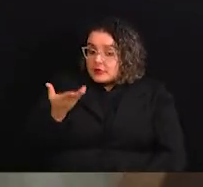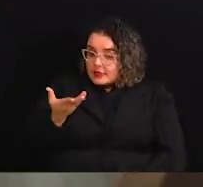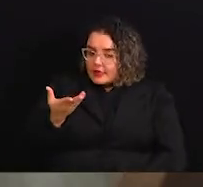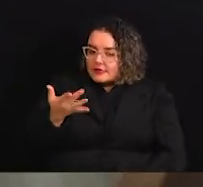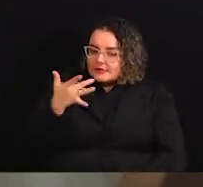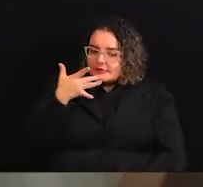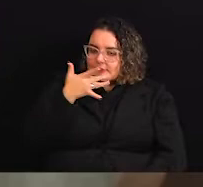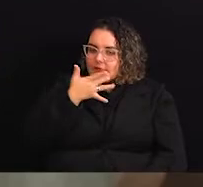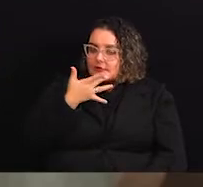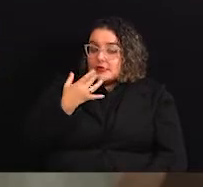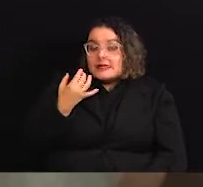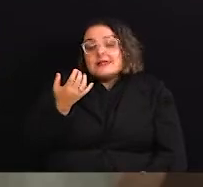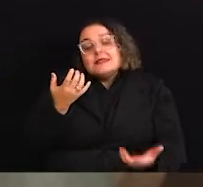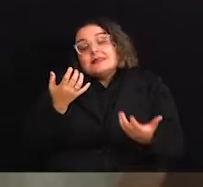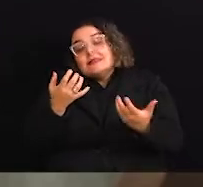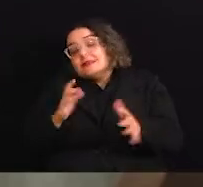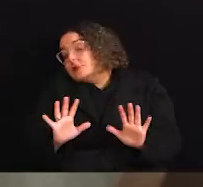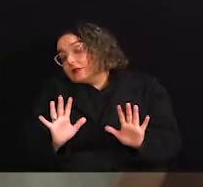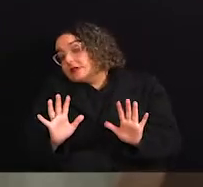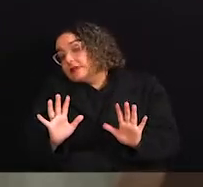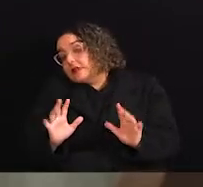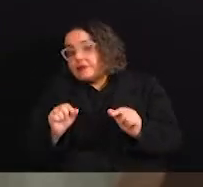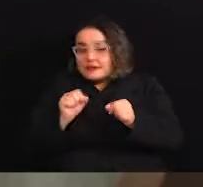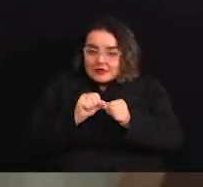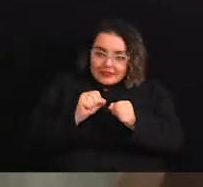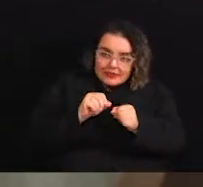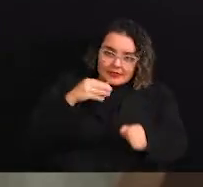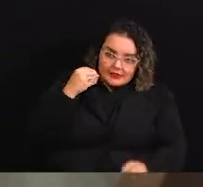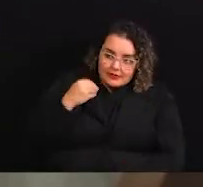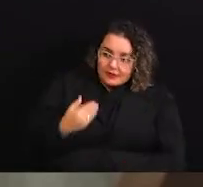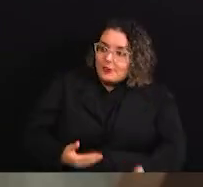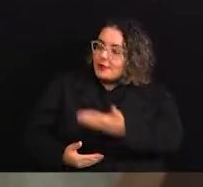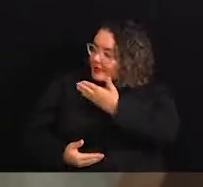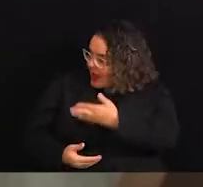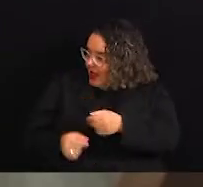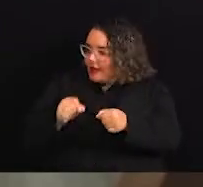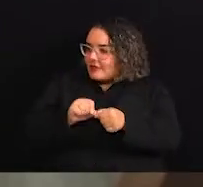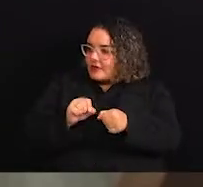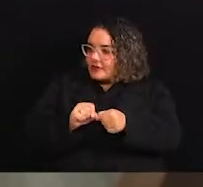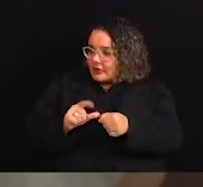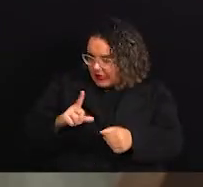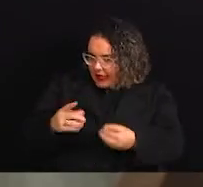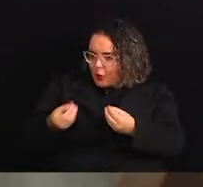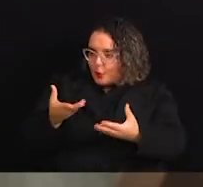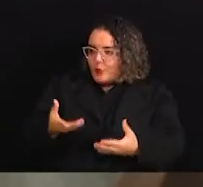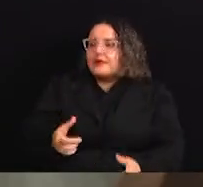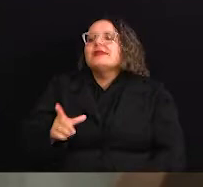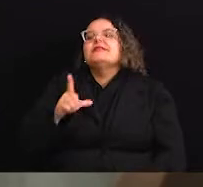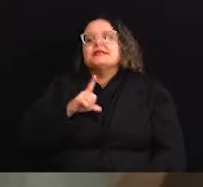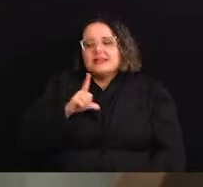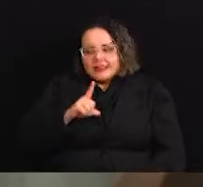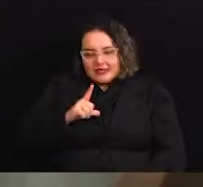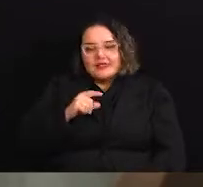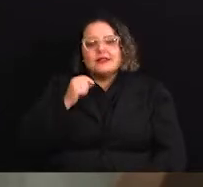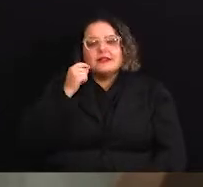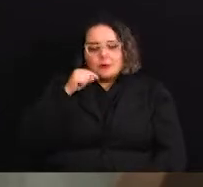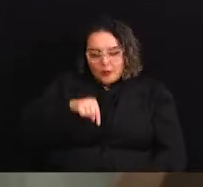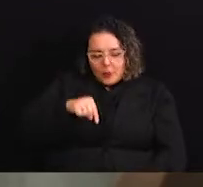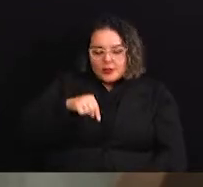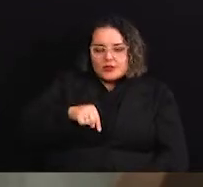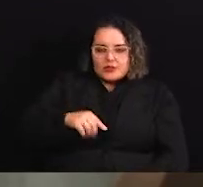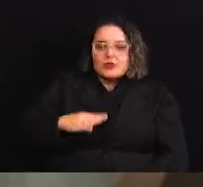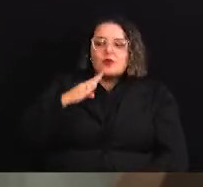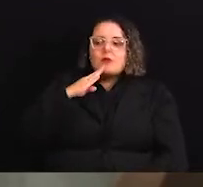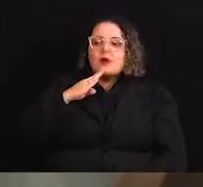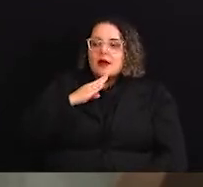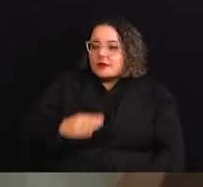essa delícia, caso você não queira fazer e queira experimentar o que ela faz. Tem como? Tem como sim. Pode estar vindo